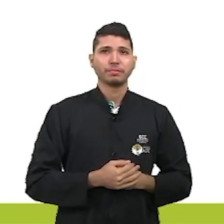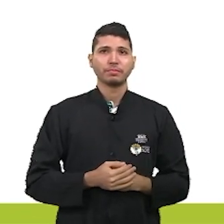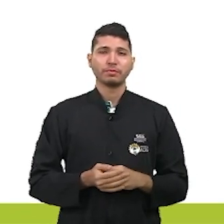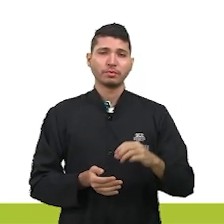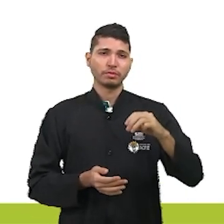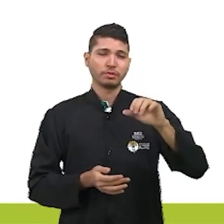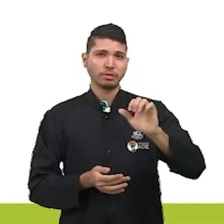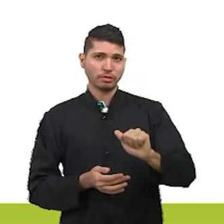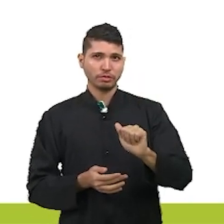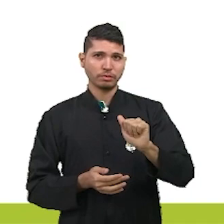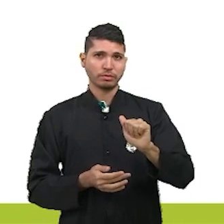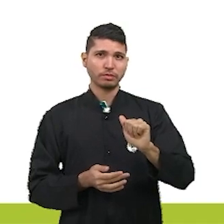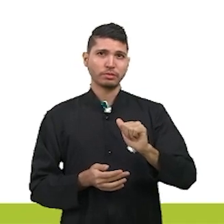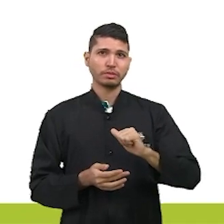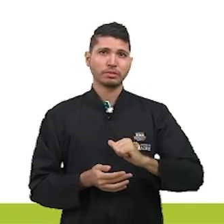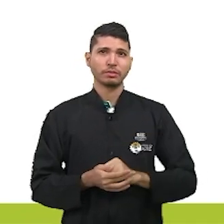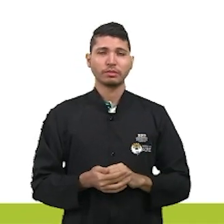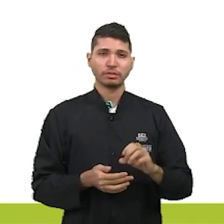depois com